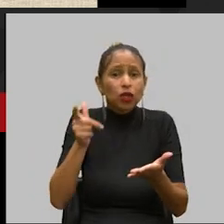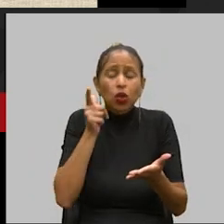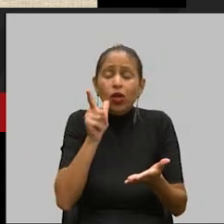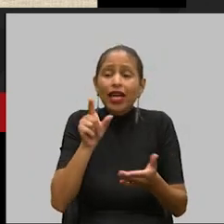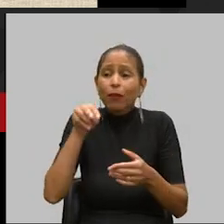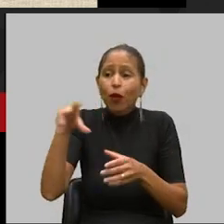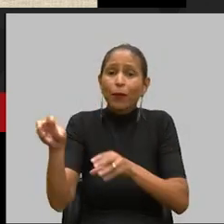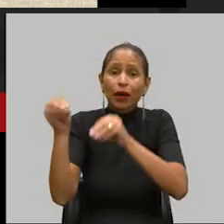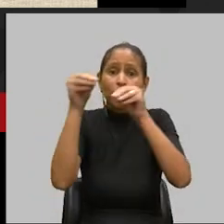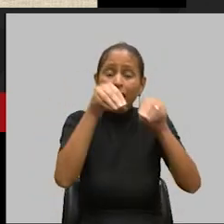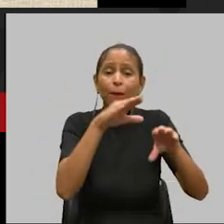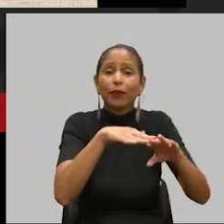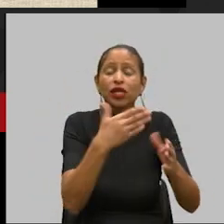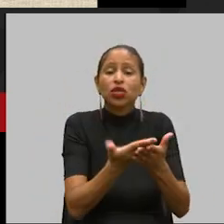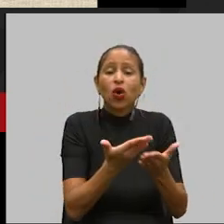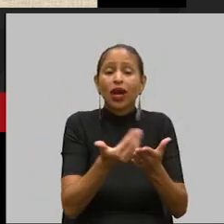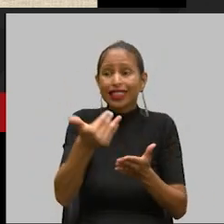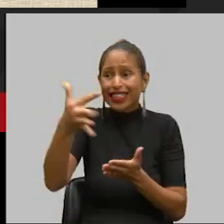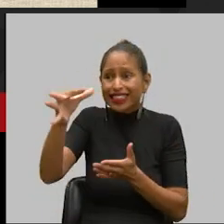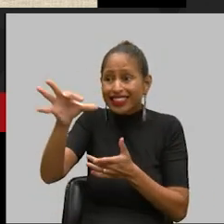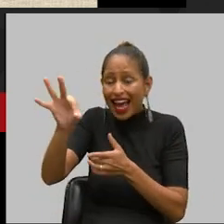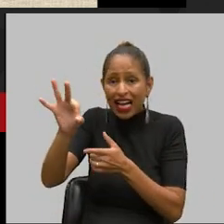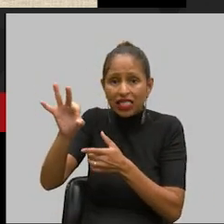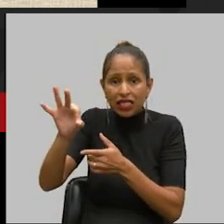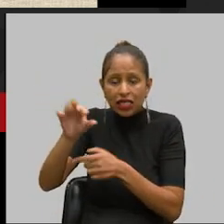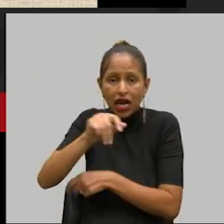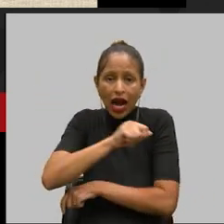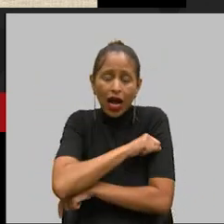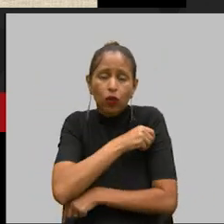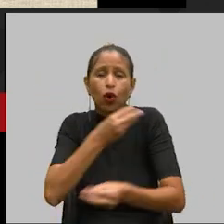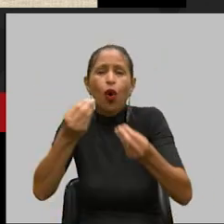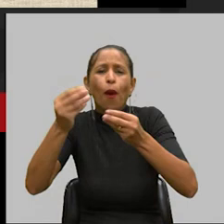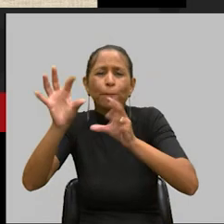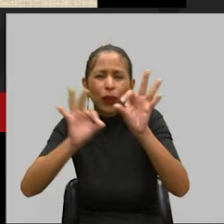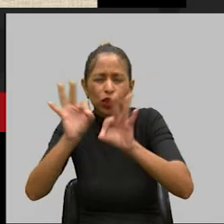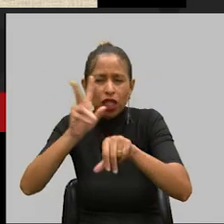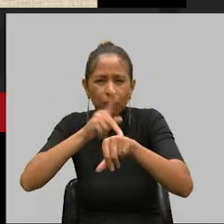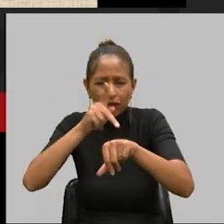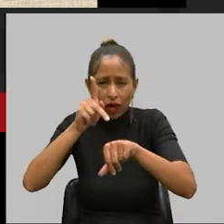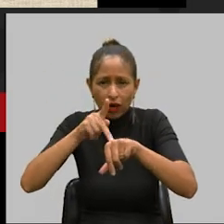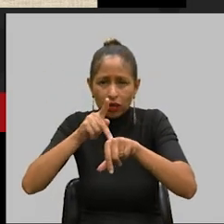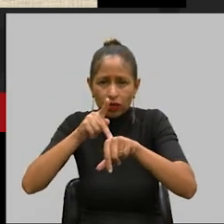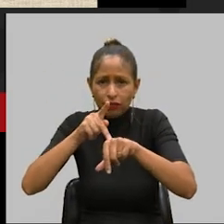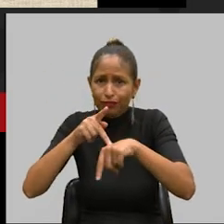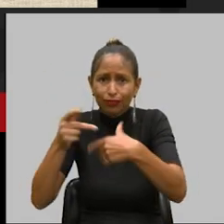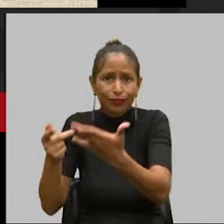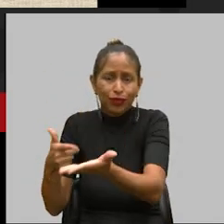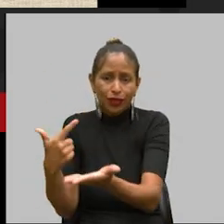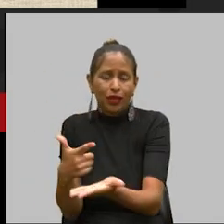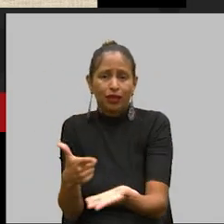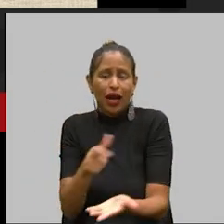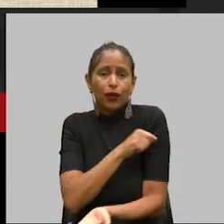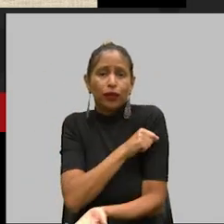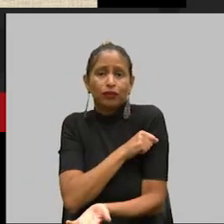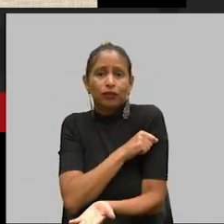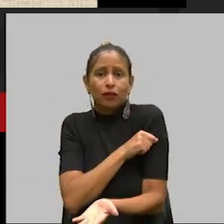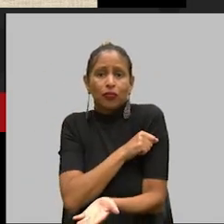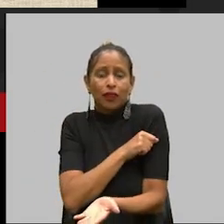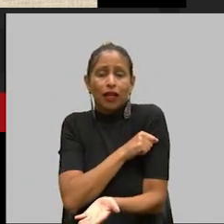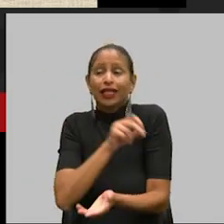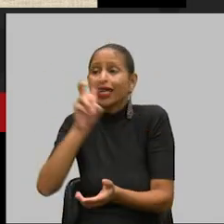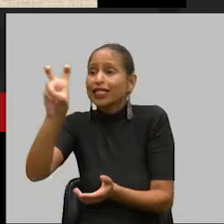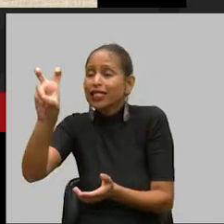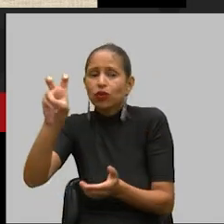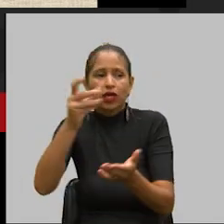escola falar ah eu só tenho 10 alunos como é que eu vou fazer um projeto pedagógico vinculado ao campo para 10 alunos né Aí tem cinco na outra